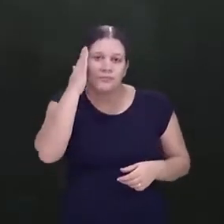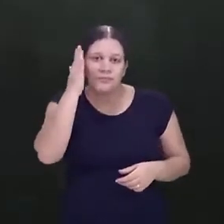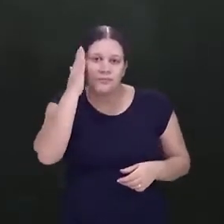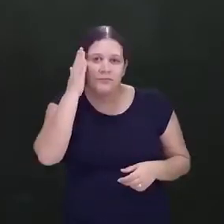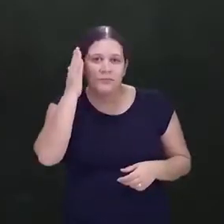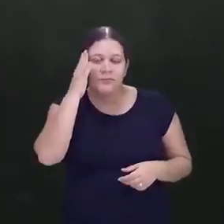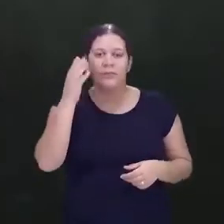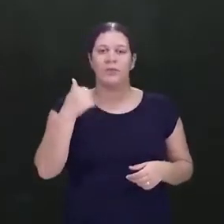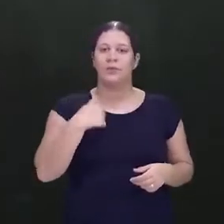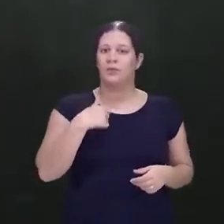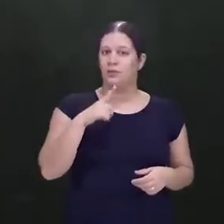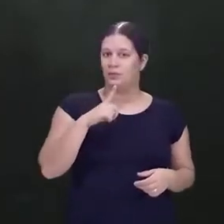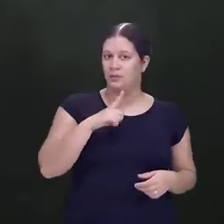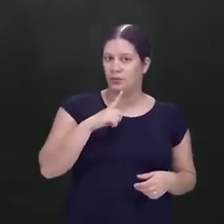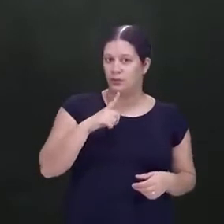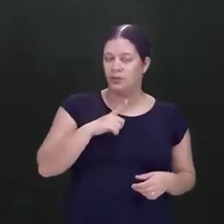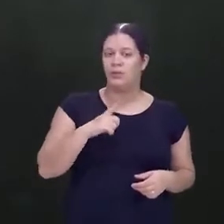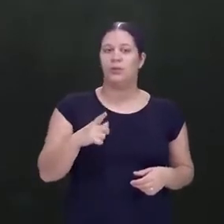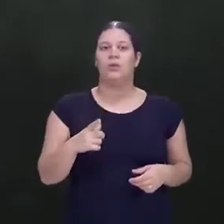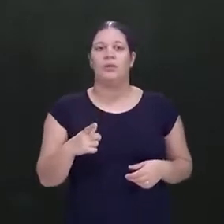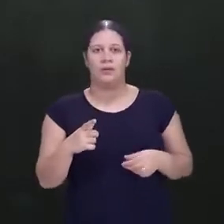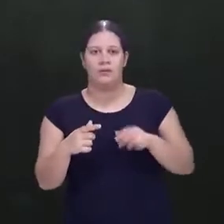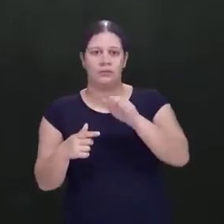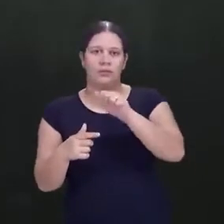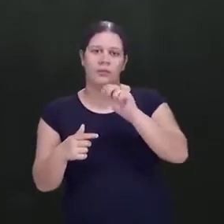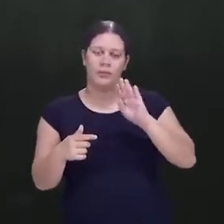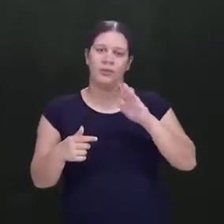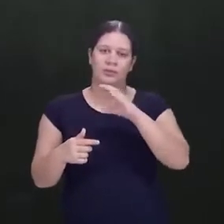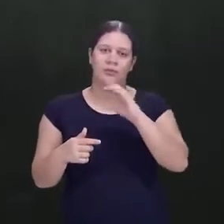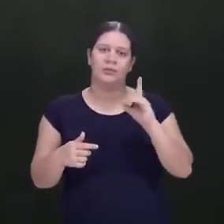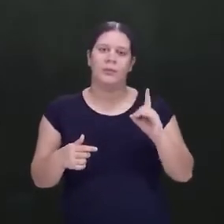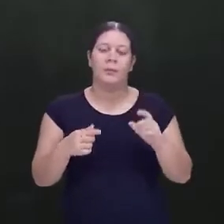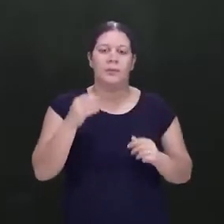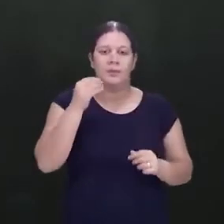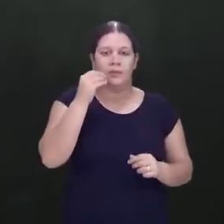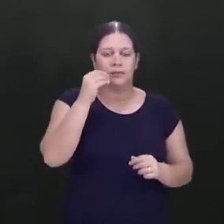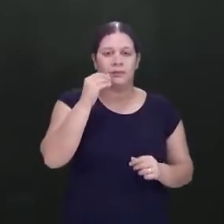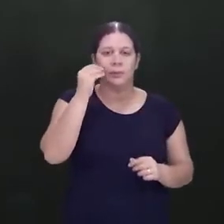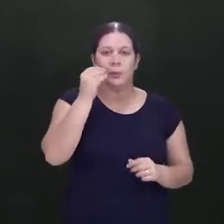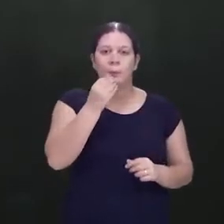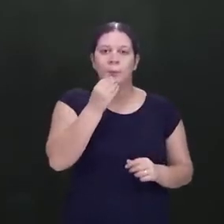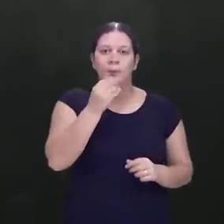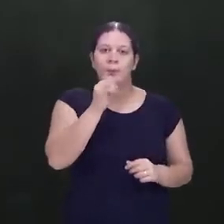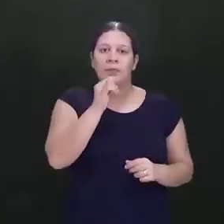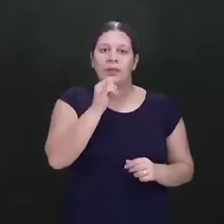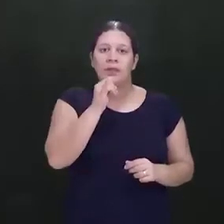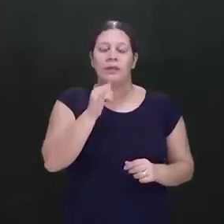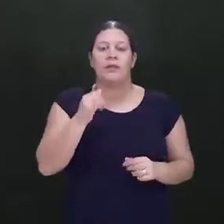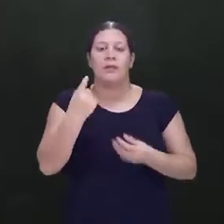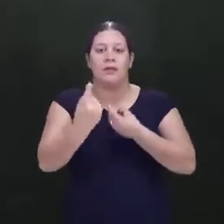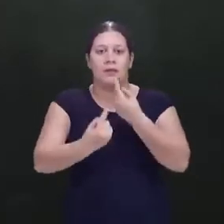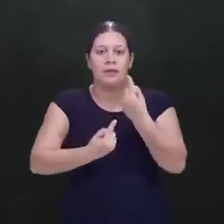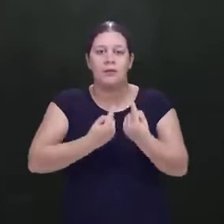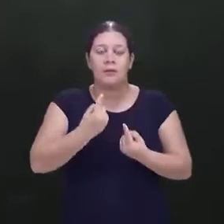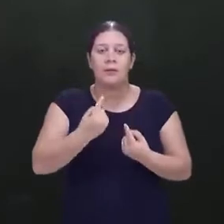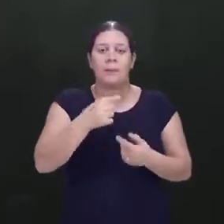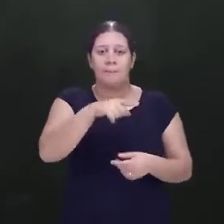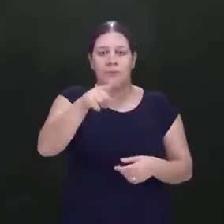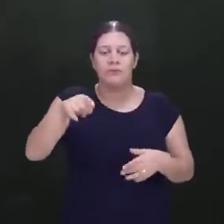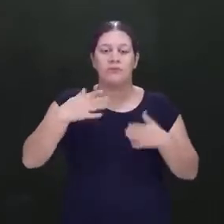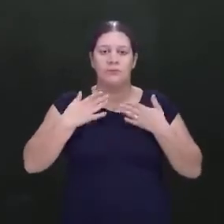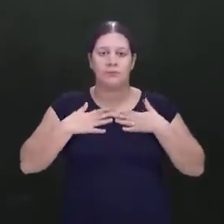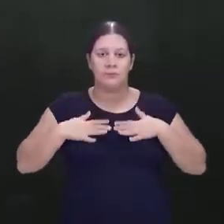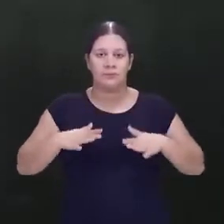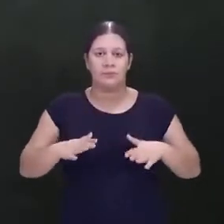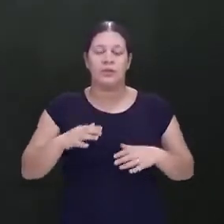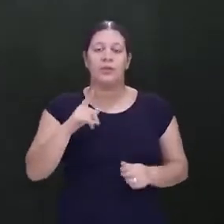a equação? Eu tenho então os reagentes e eu tenho então os produtos. Eu vou exemplificar para você uma reação química super tranquila para você